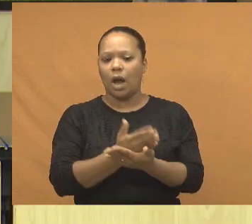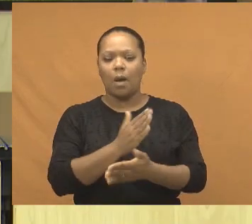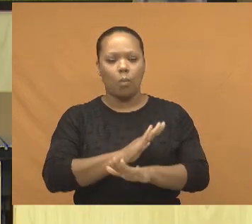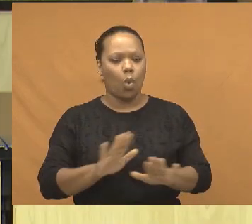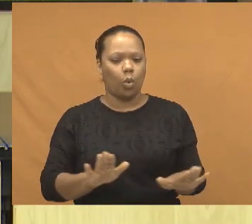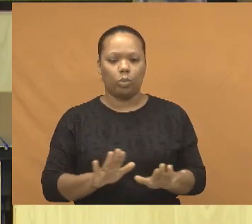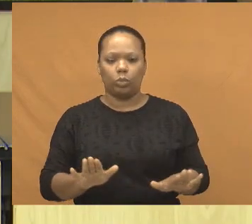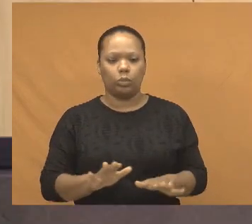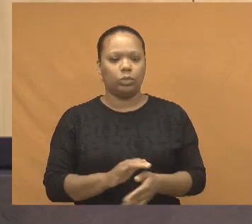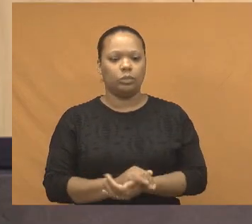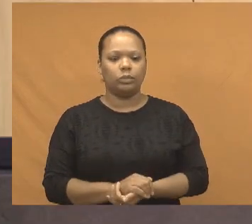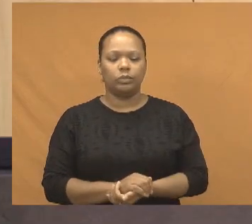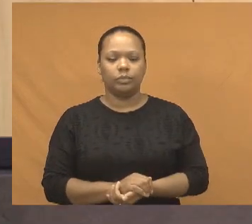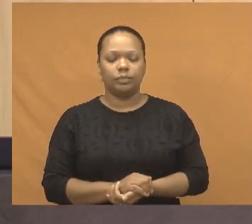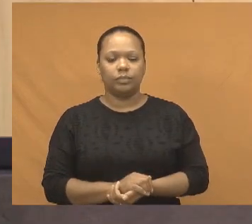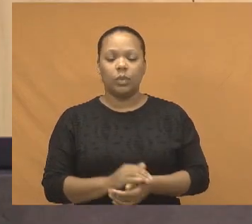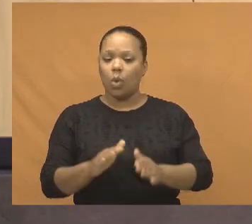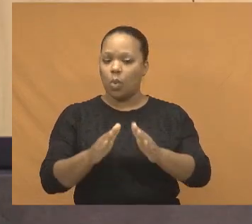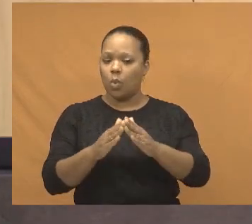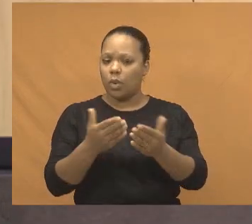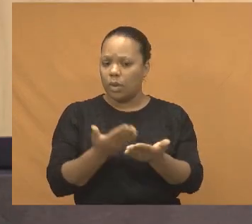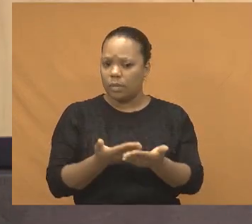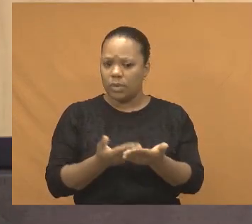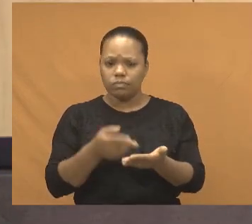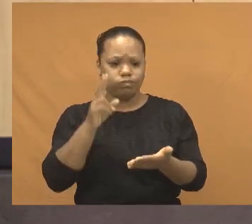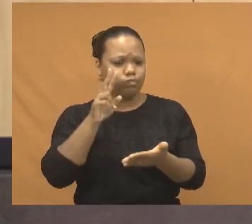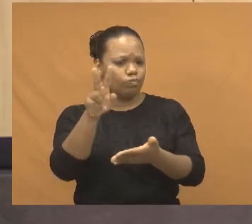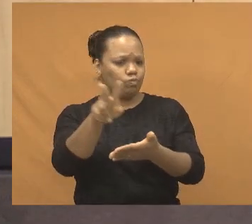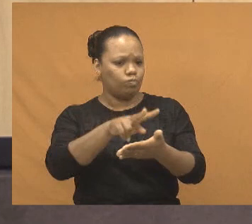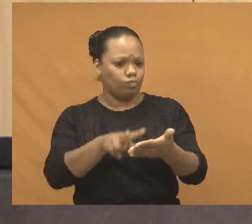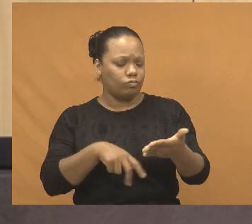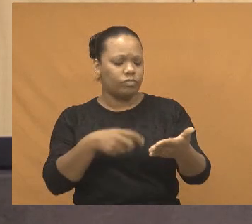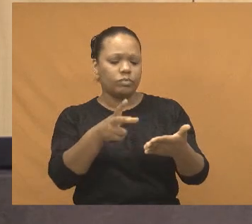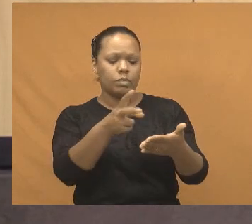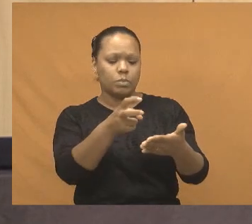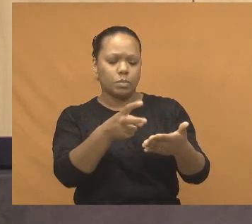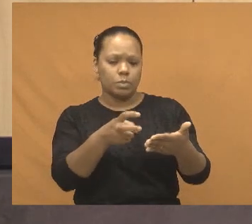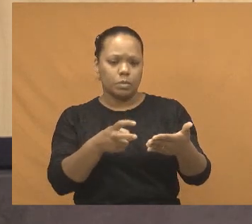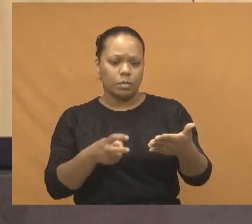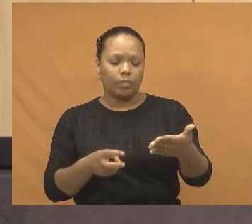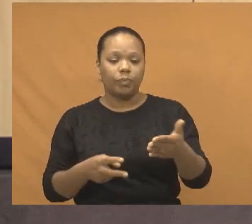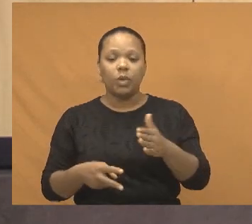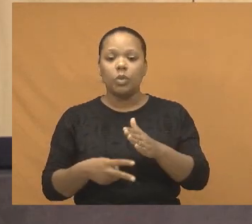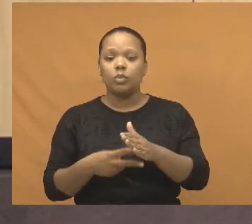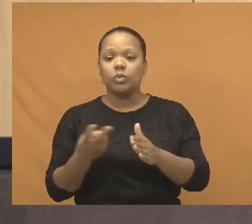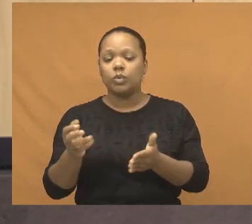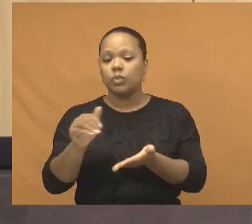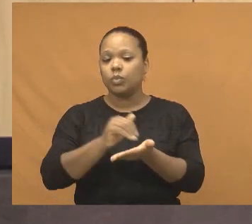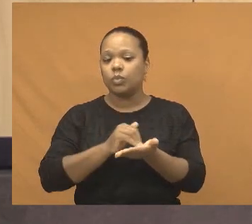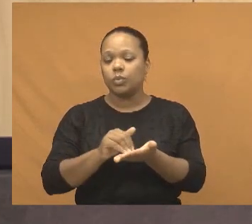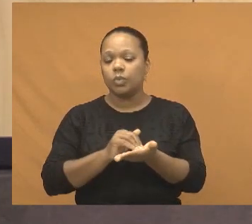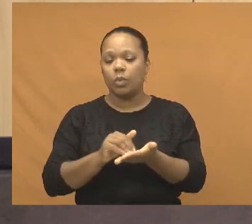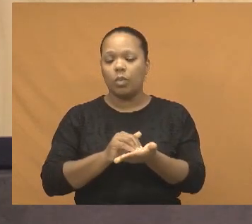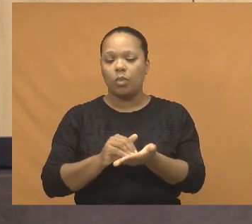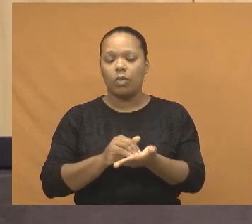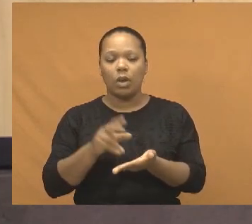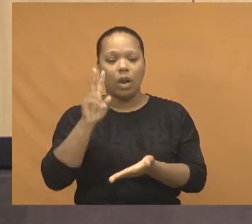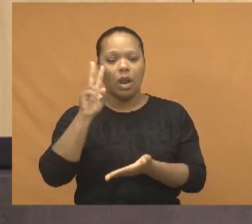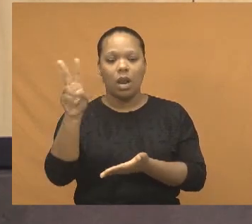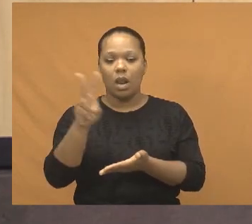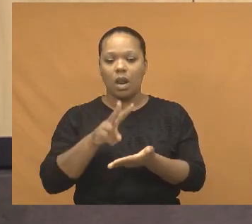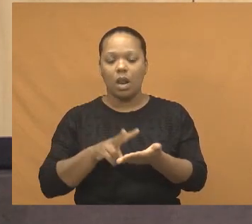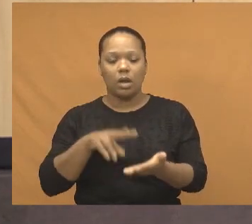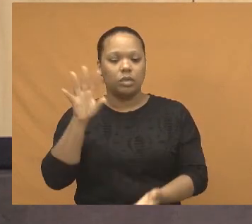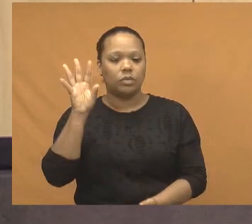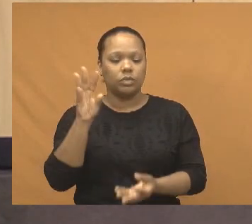mais requerimentos. Os requerimentos foram apreciados na forma regimental. Solicito à segunda secretária que faça a leitura